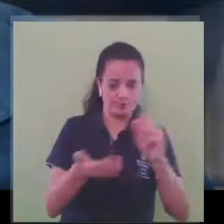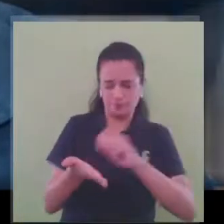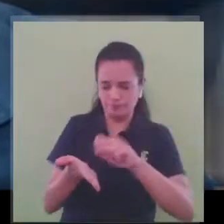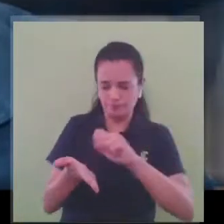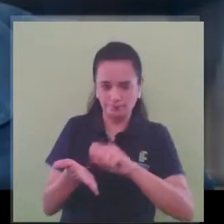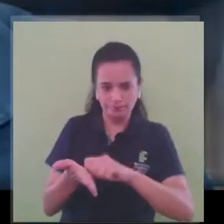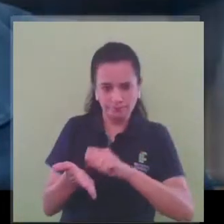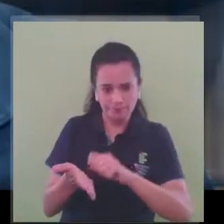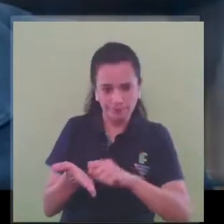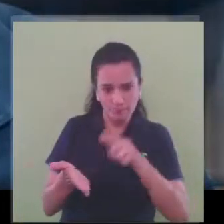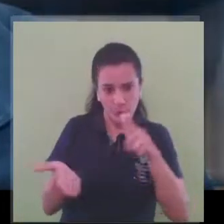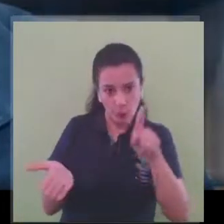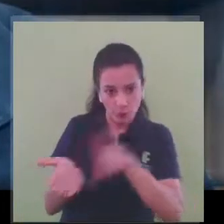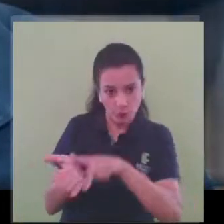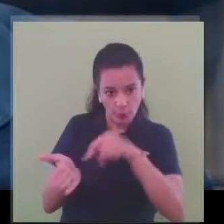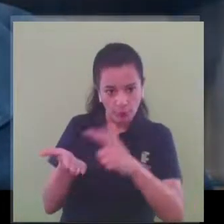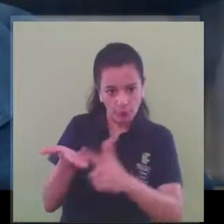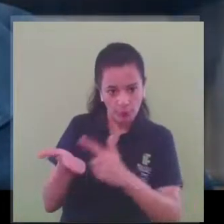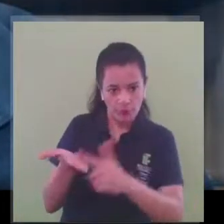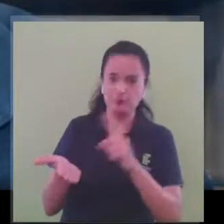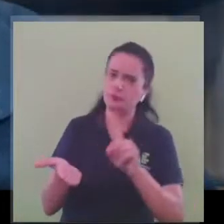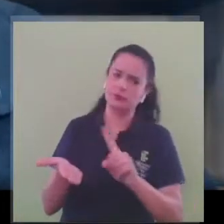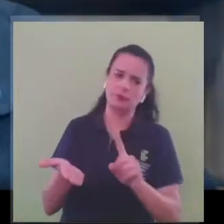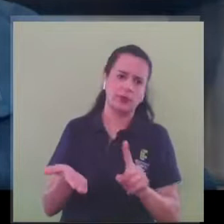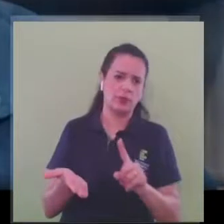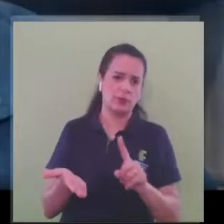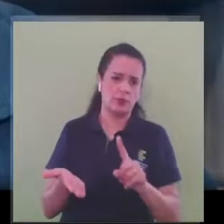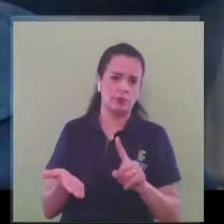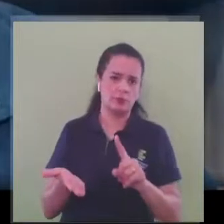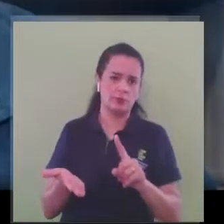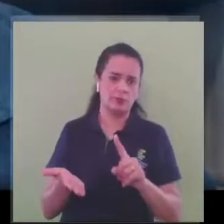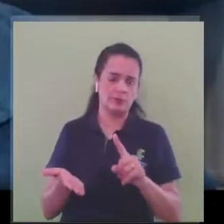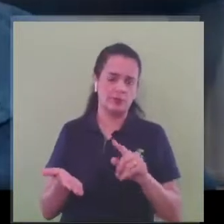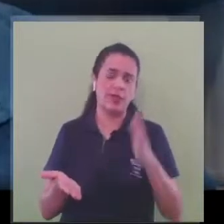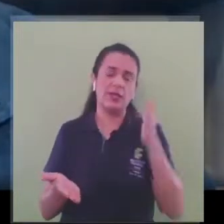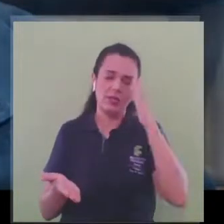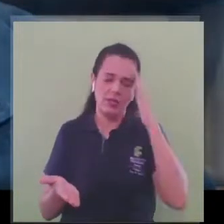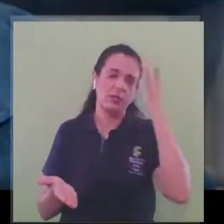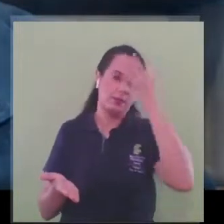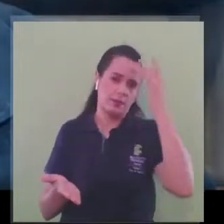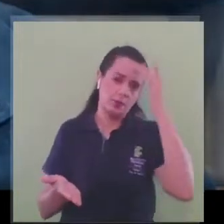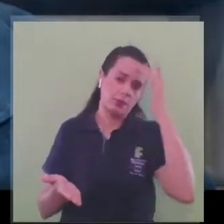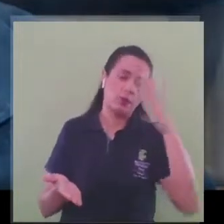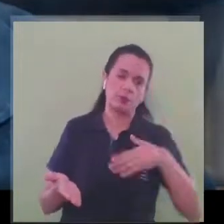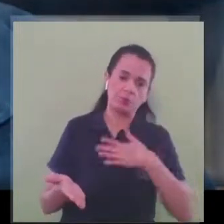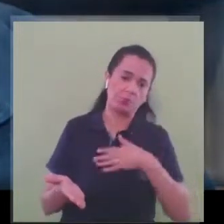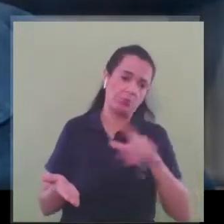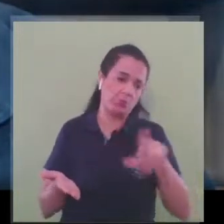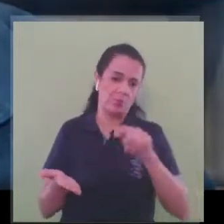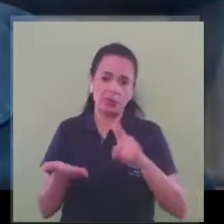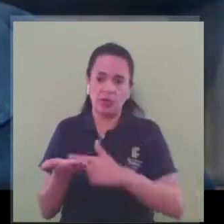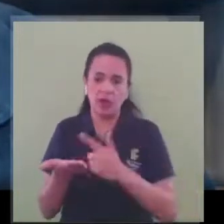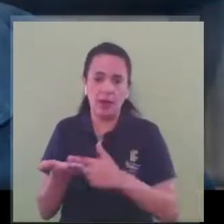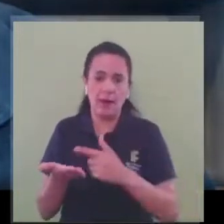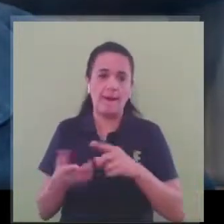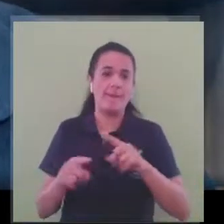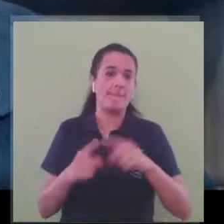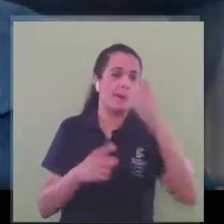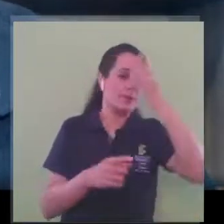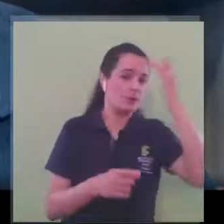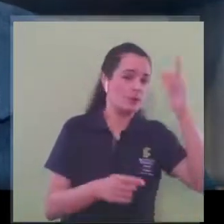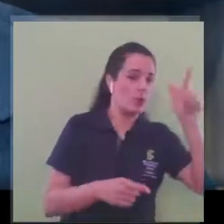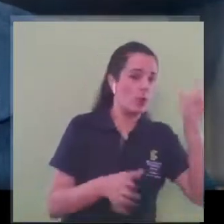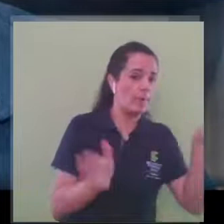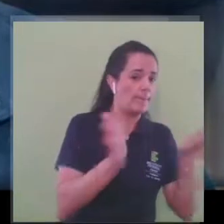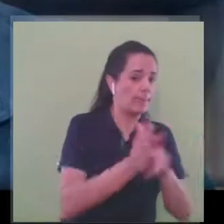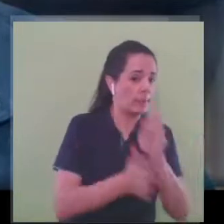à parte, né? Eu sei que tem gente que faz anotações no livro. Mas não faz isso porque, até para quem é bibliotecário, para quem gosta dos livros, né,